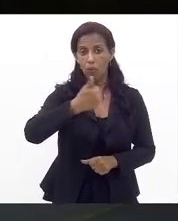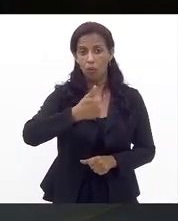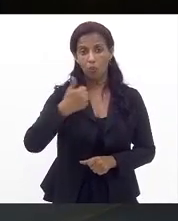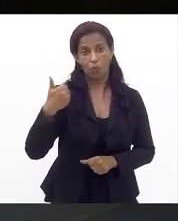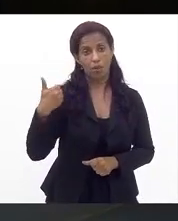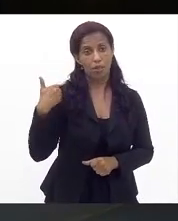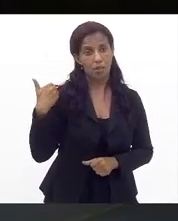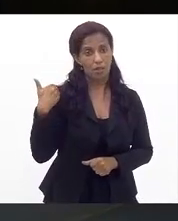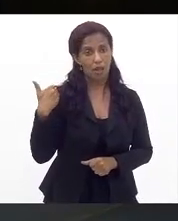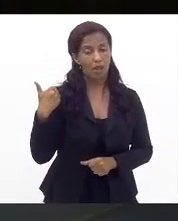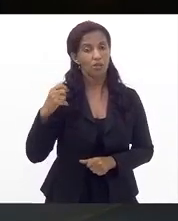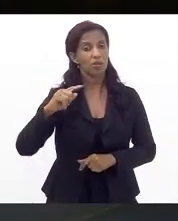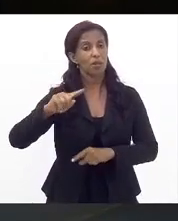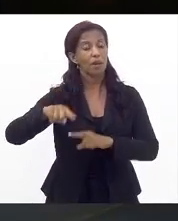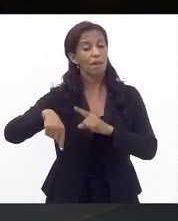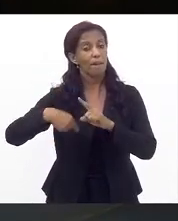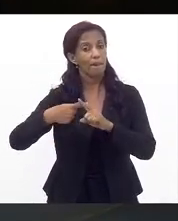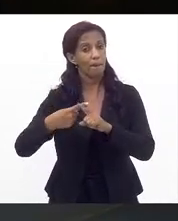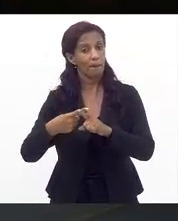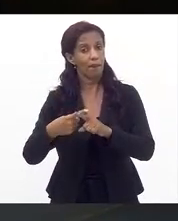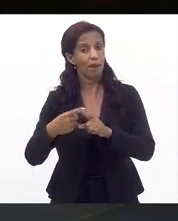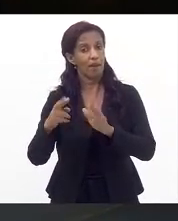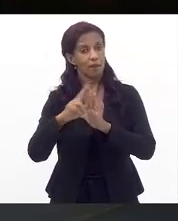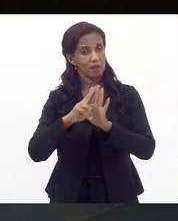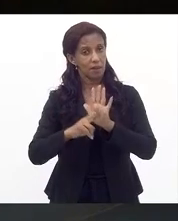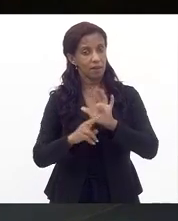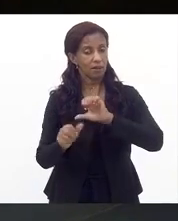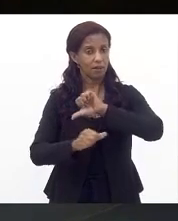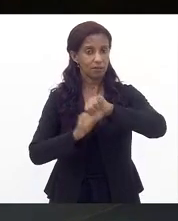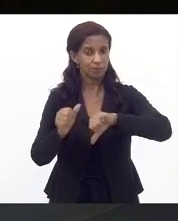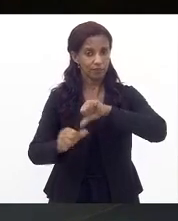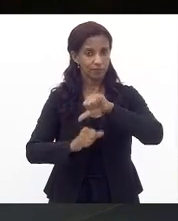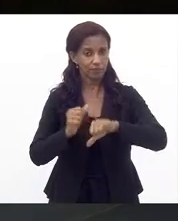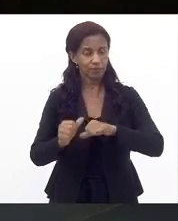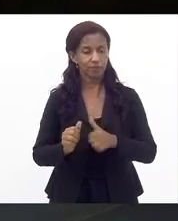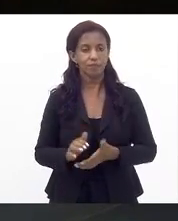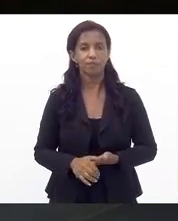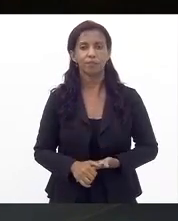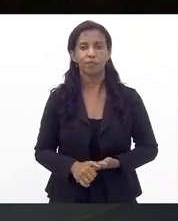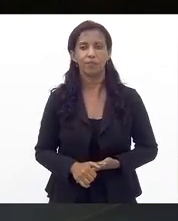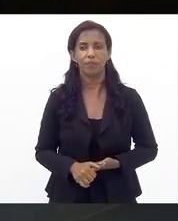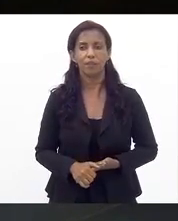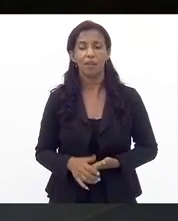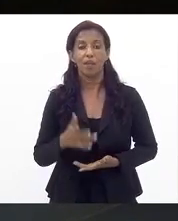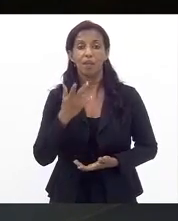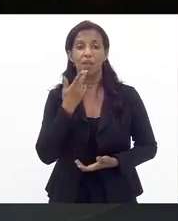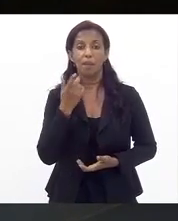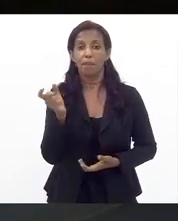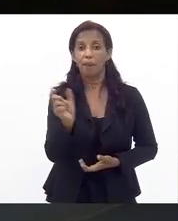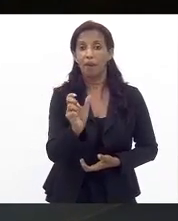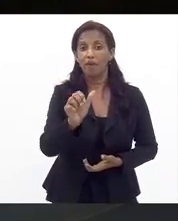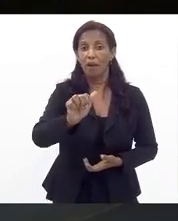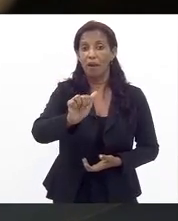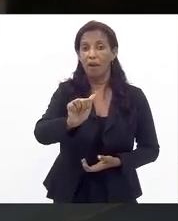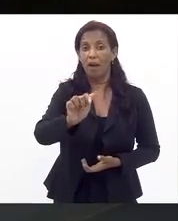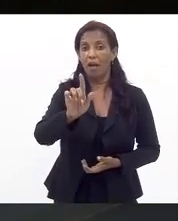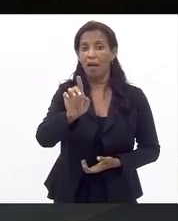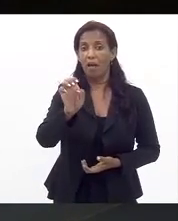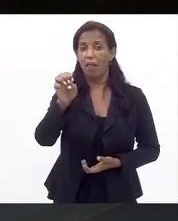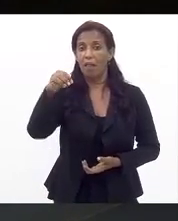idade mínima e regra de transição porque tá aqui além não tá dizendo que é